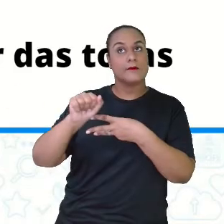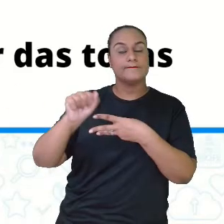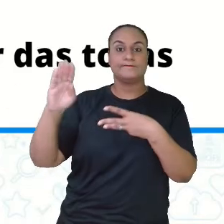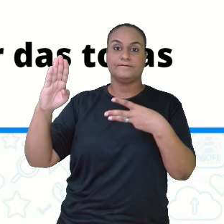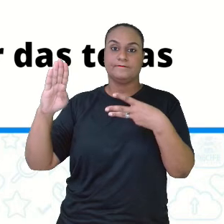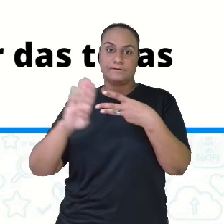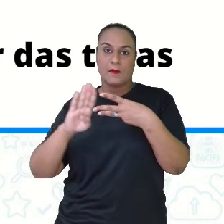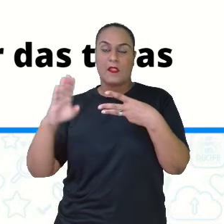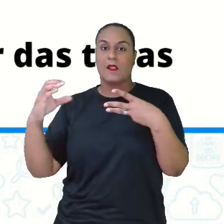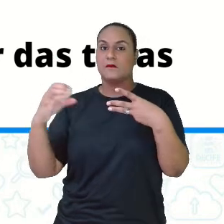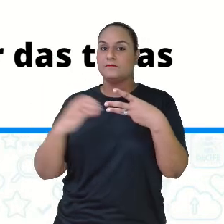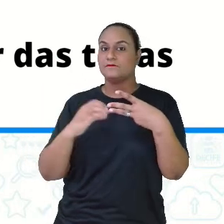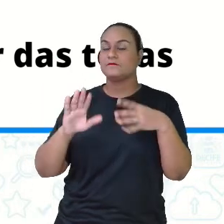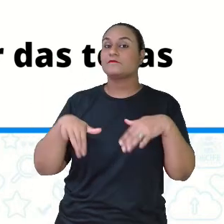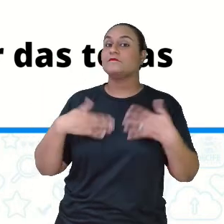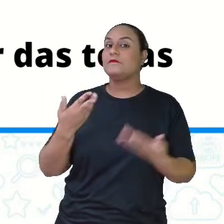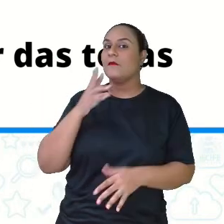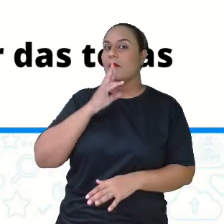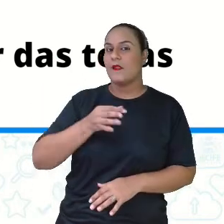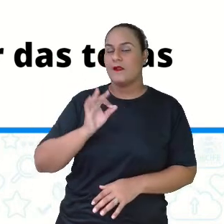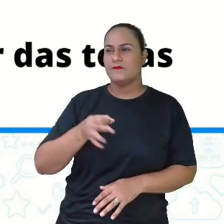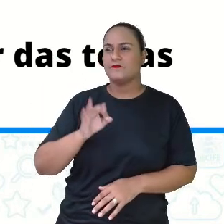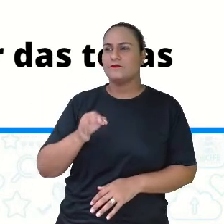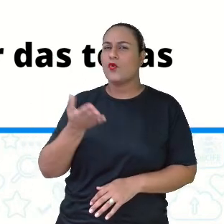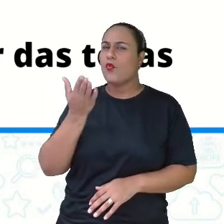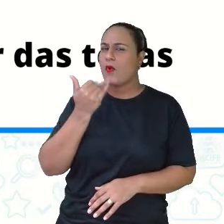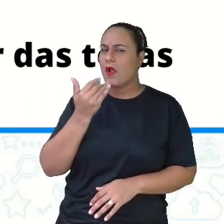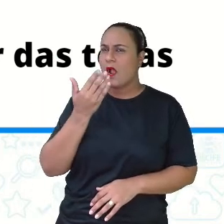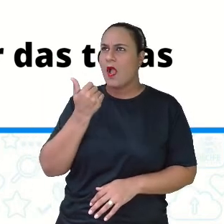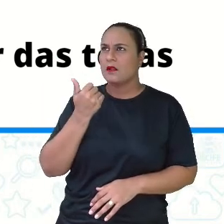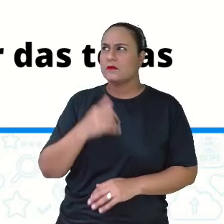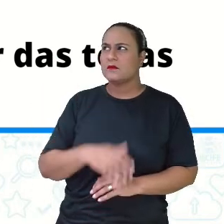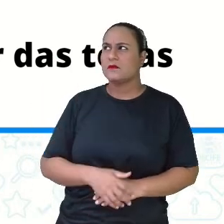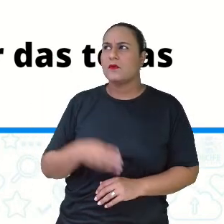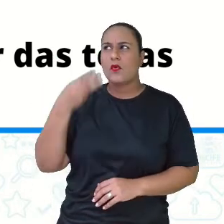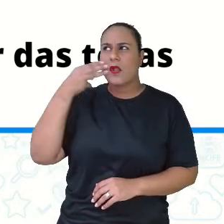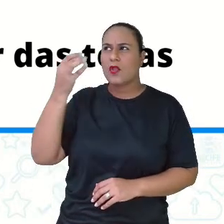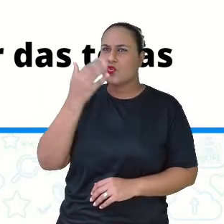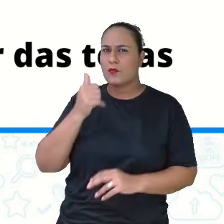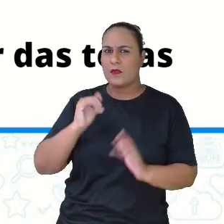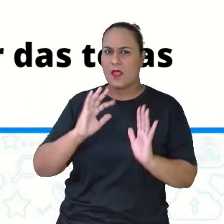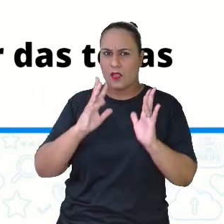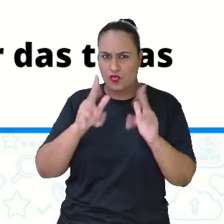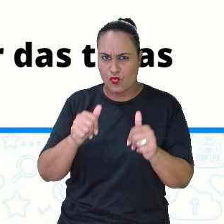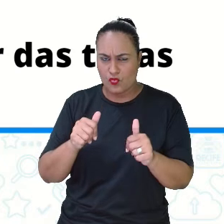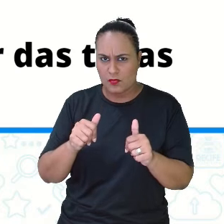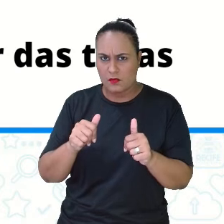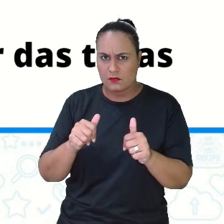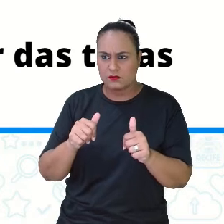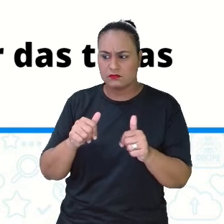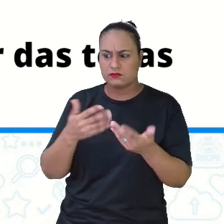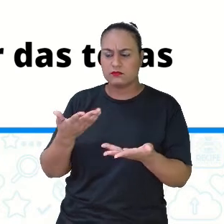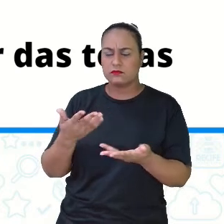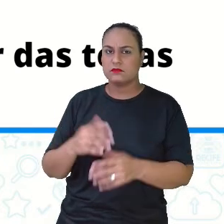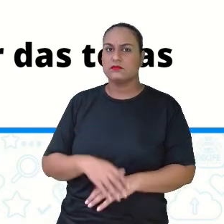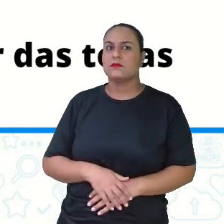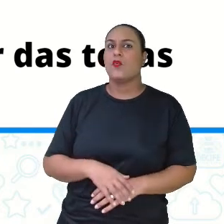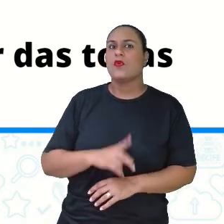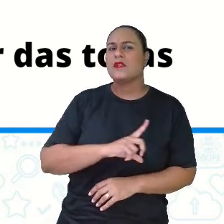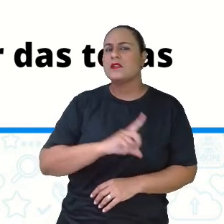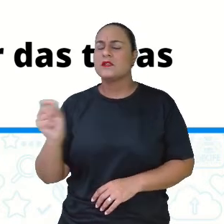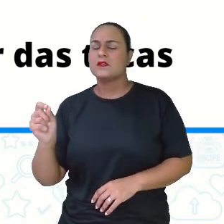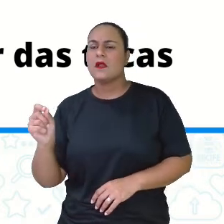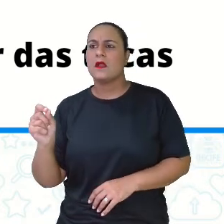B ou letra C? Olha só, o gato comia toda a comida dele. Será que é verdade? Quando saíam das tocas não encontravam